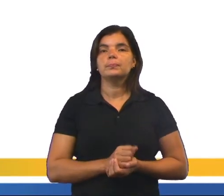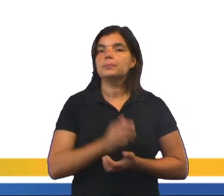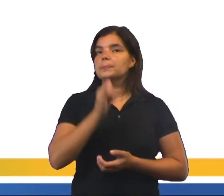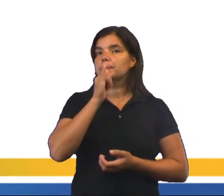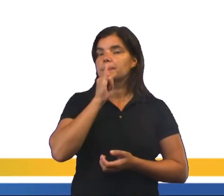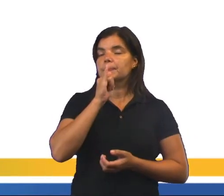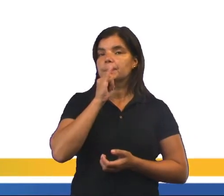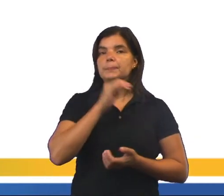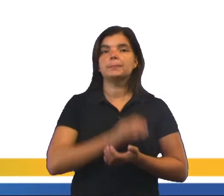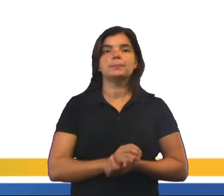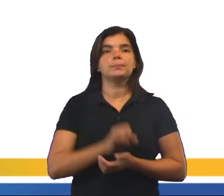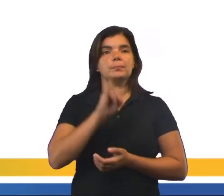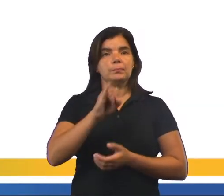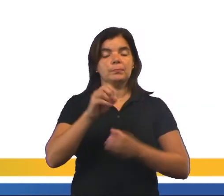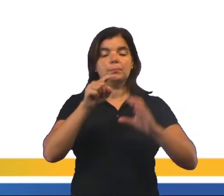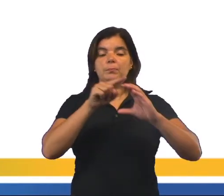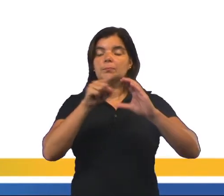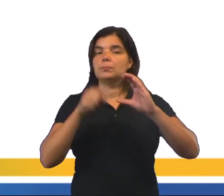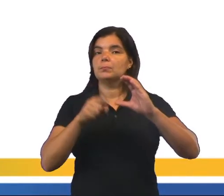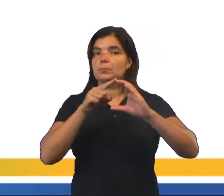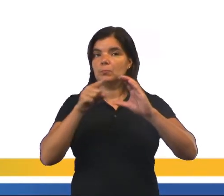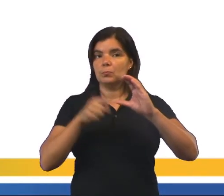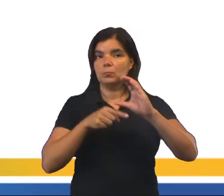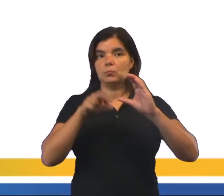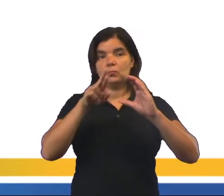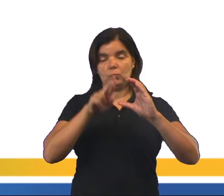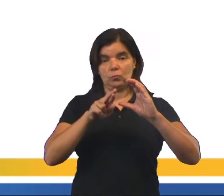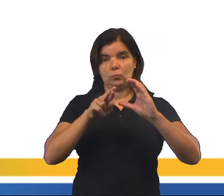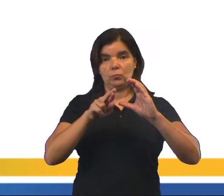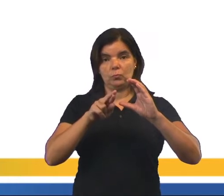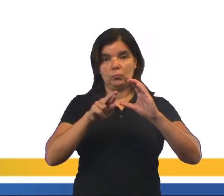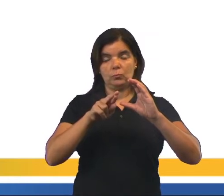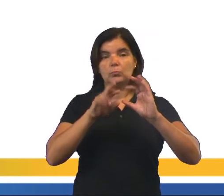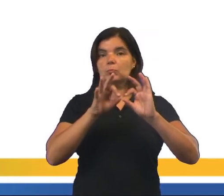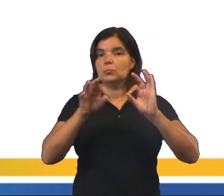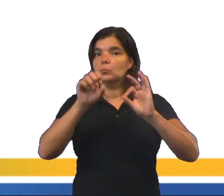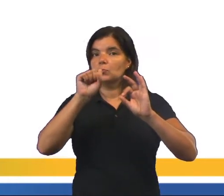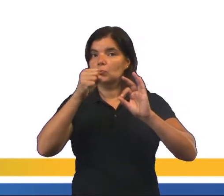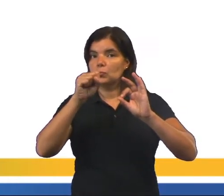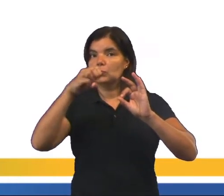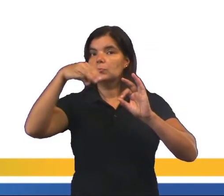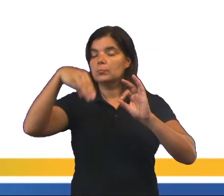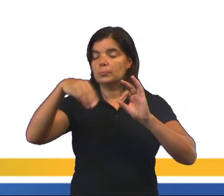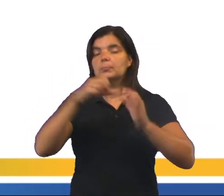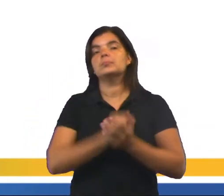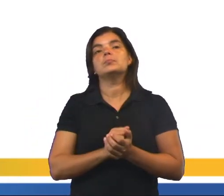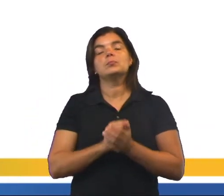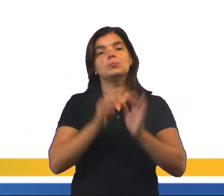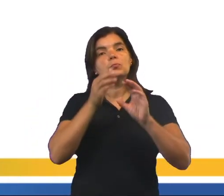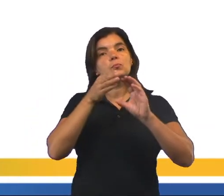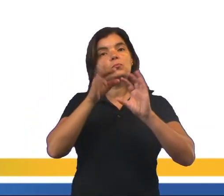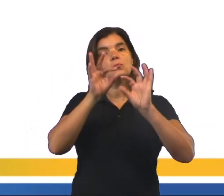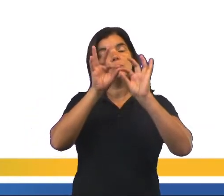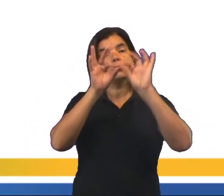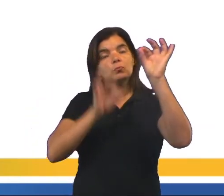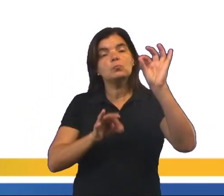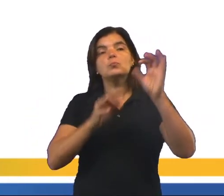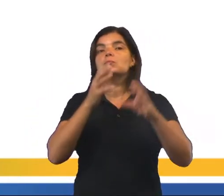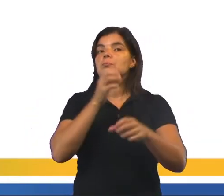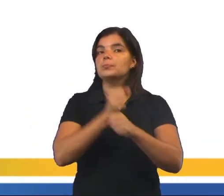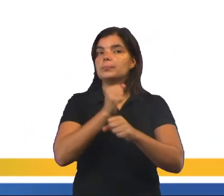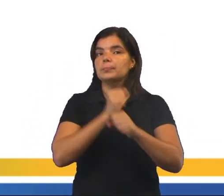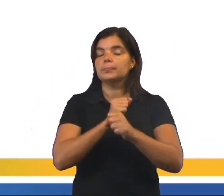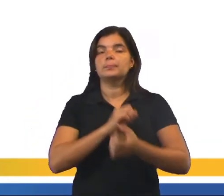Por exemplo, se uma região circular possui raio medindo 8 metros, seu comprimento será calculado da seguinte